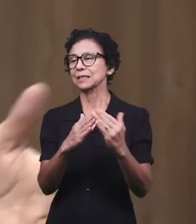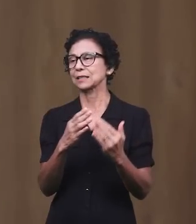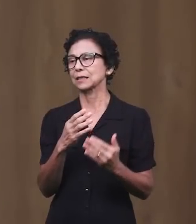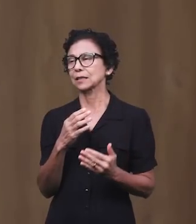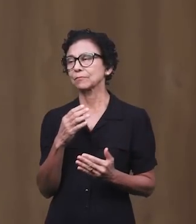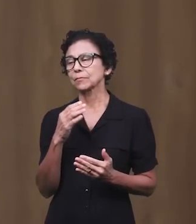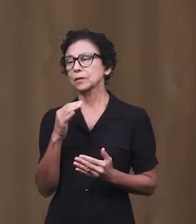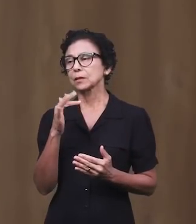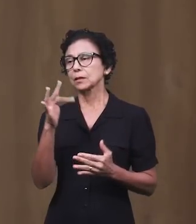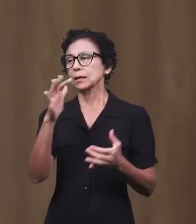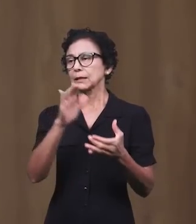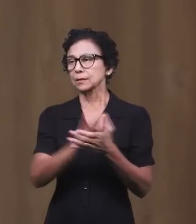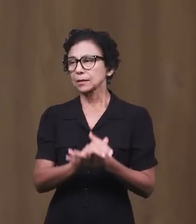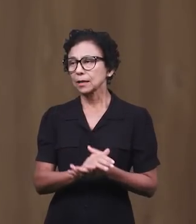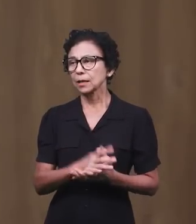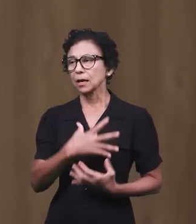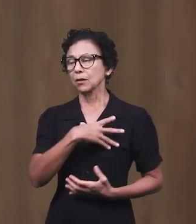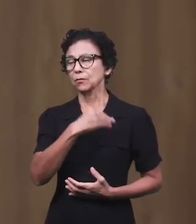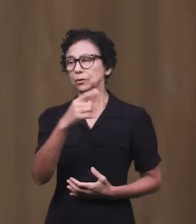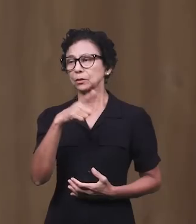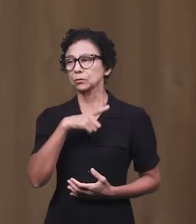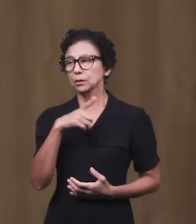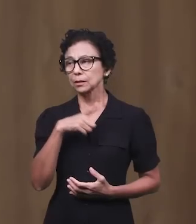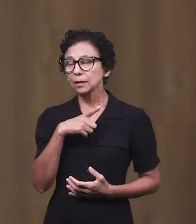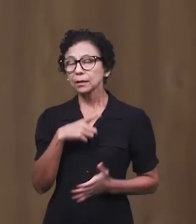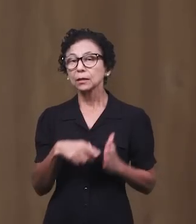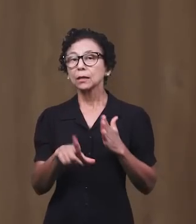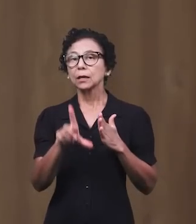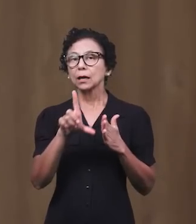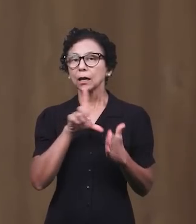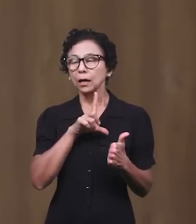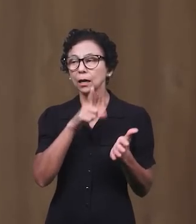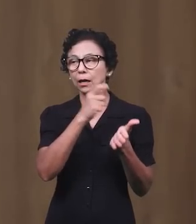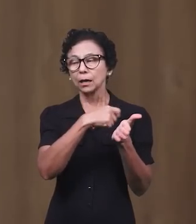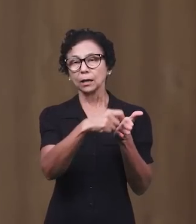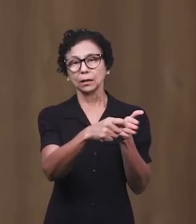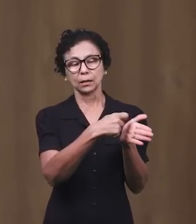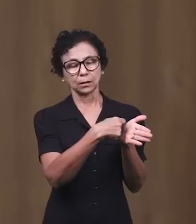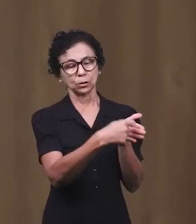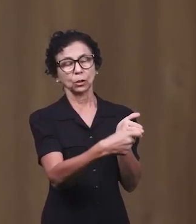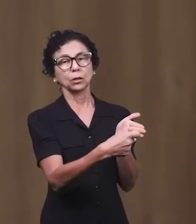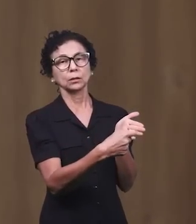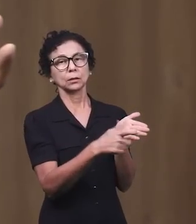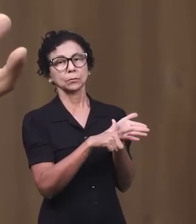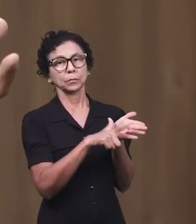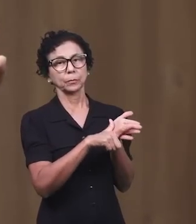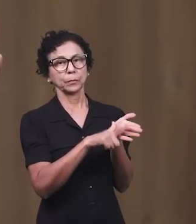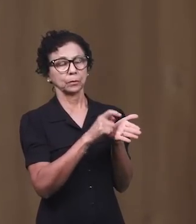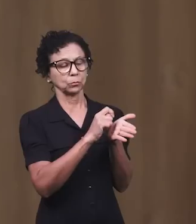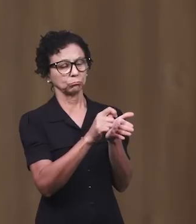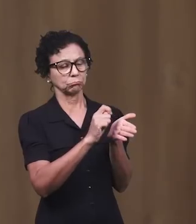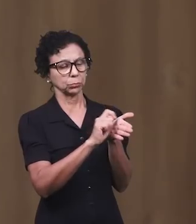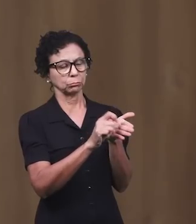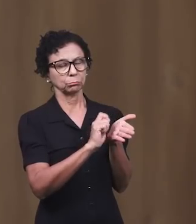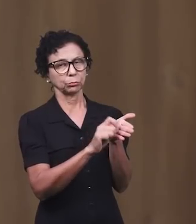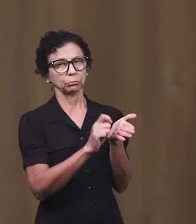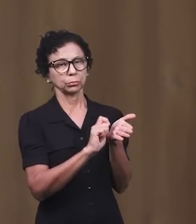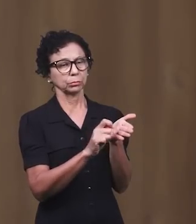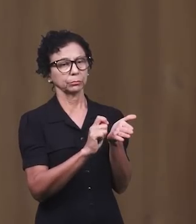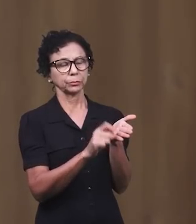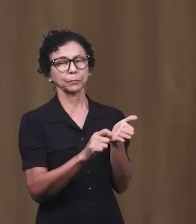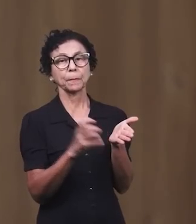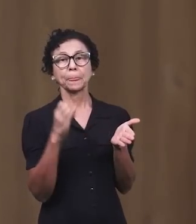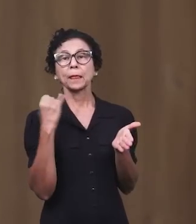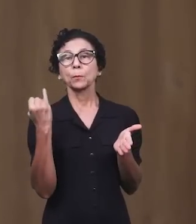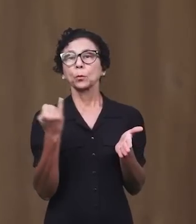casar, você vai ter filhos, faz as contas, anota. É muito importante, né, pastor Josias? Um